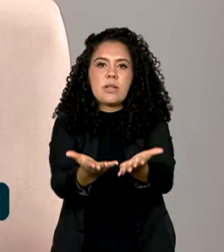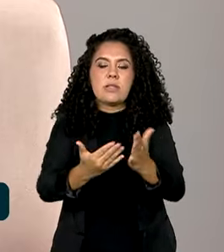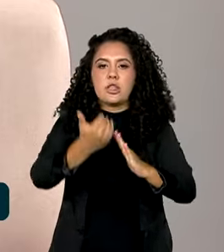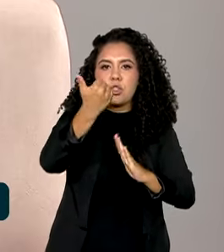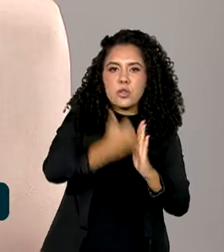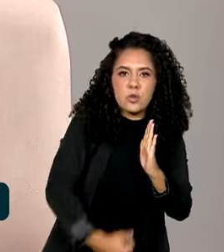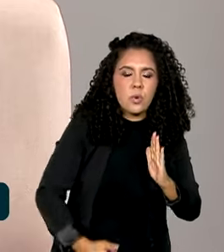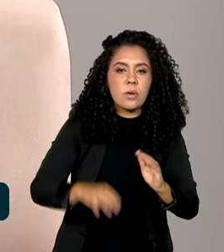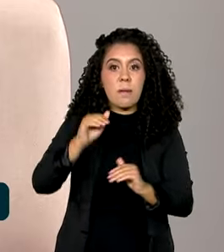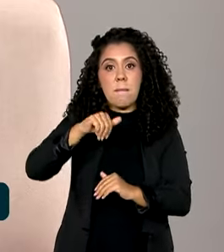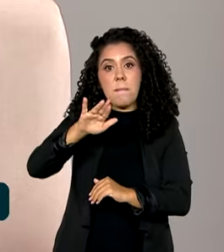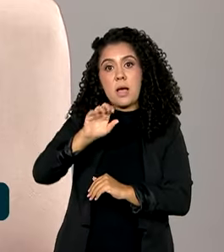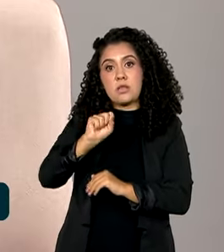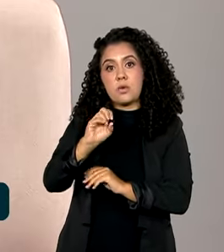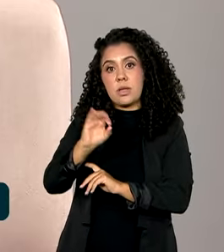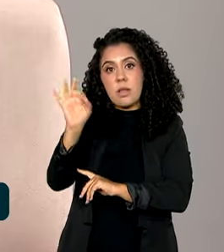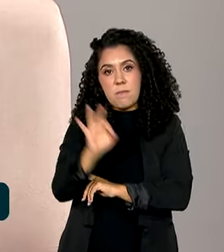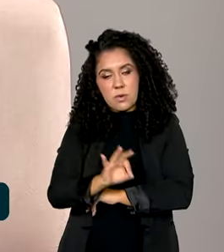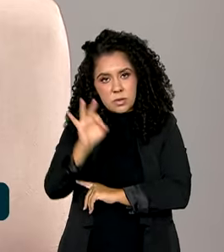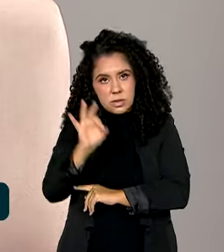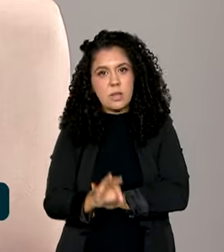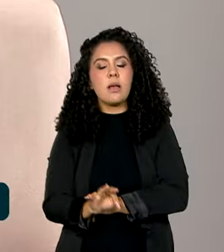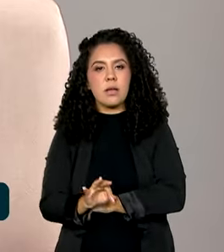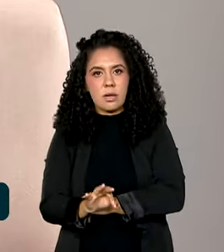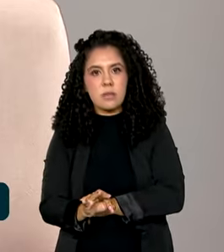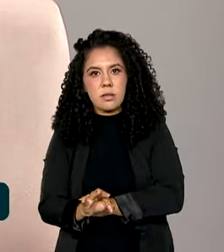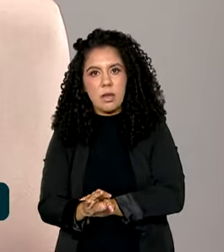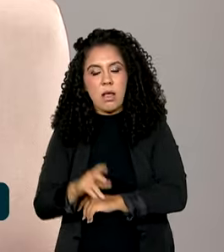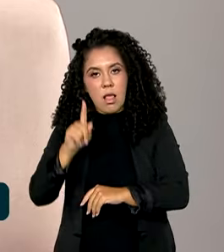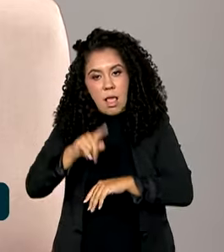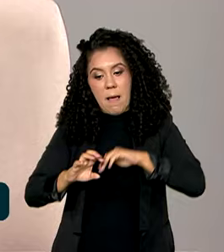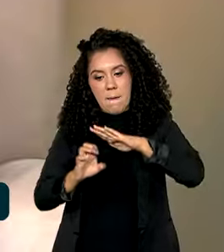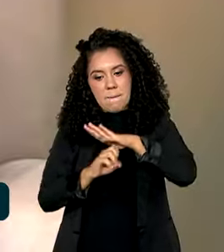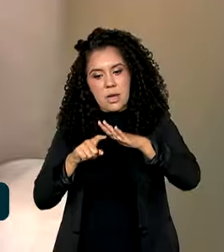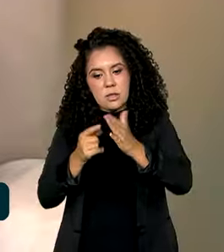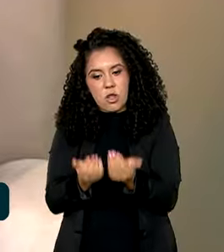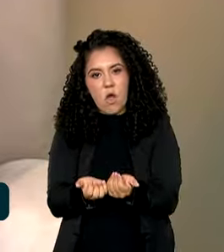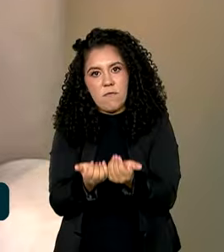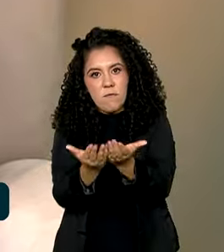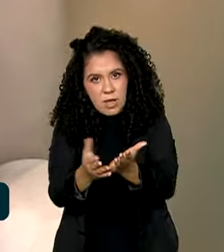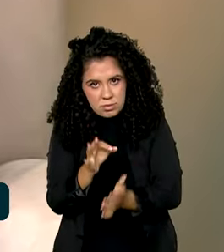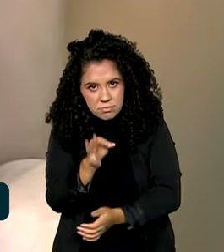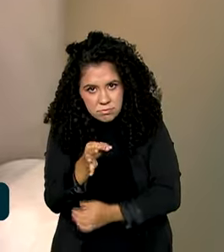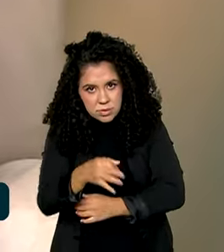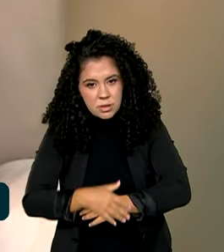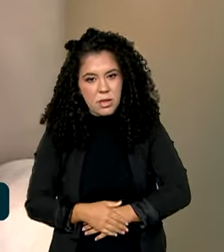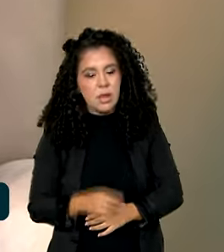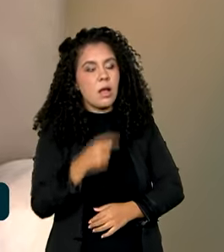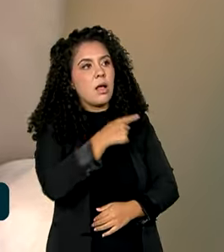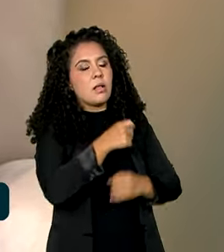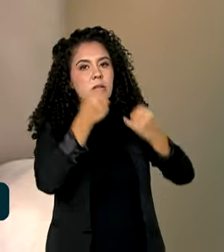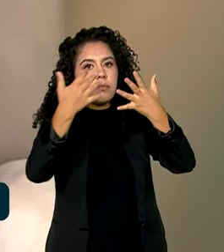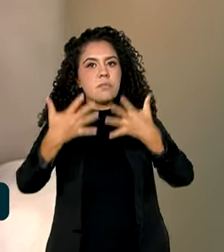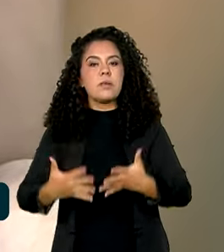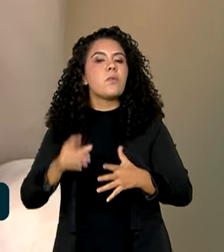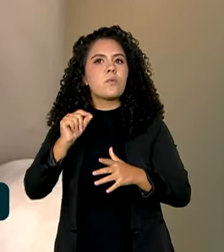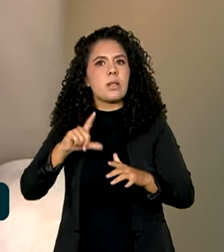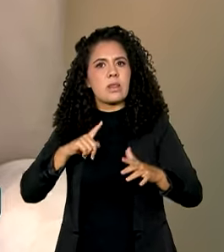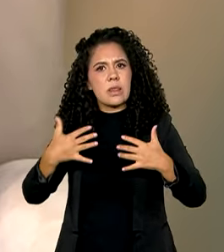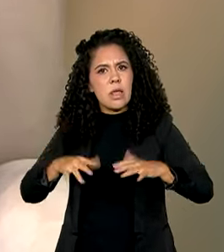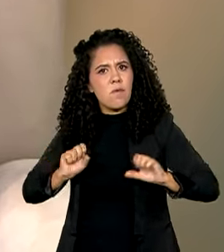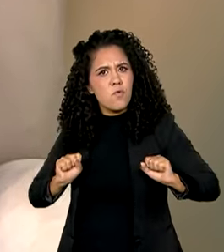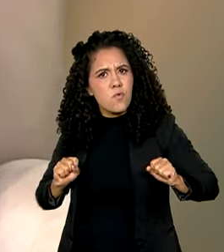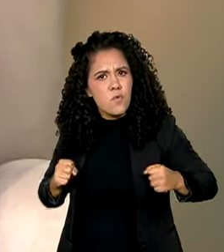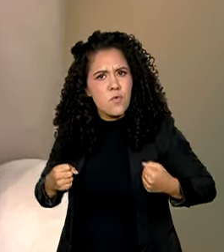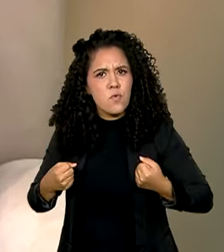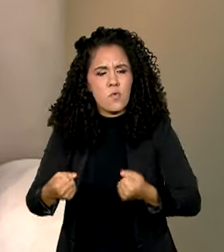de mais de 80%, por exemplo, é do credor, de ofertar esse desconto, é isso? O que a gente viu foi um enorme engajamento dos